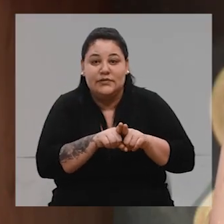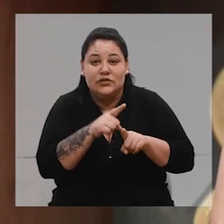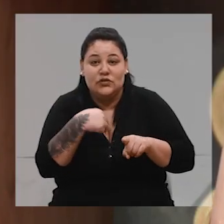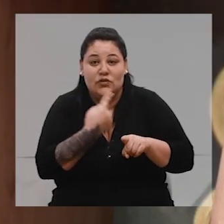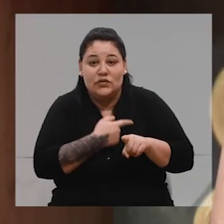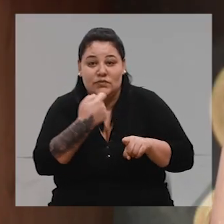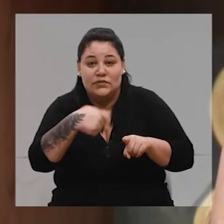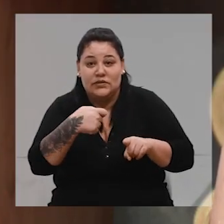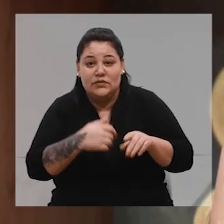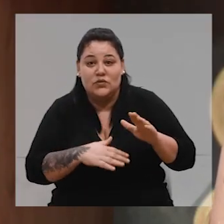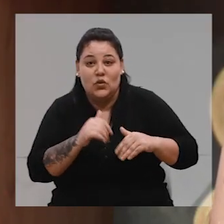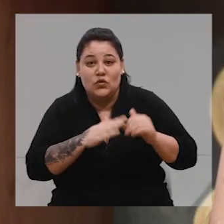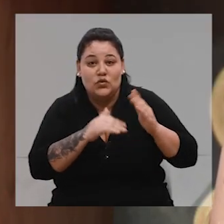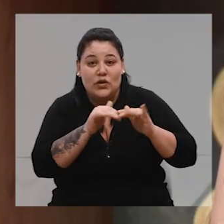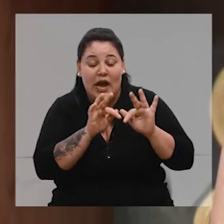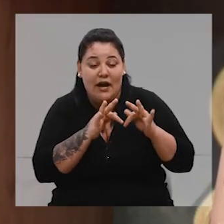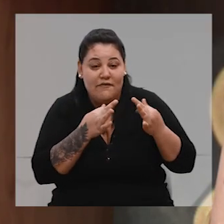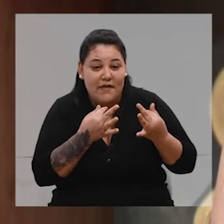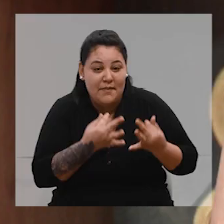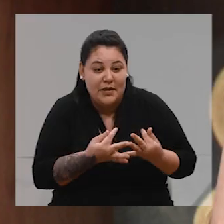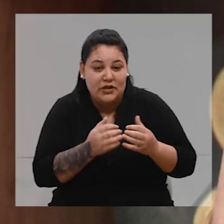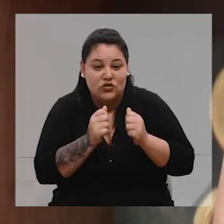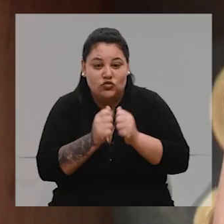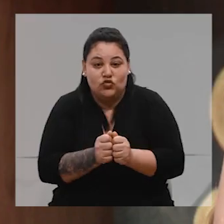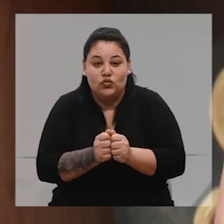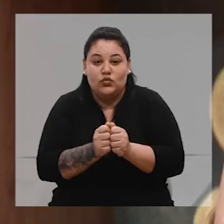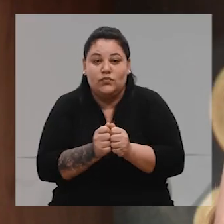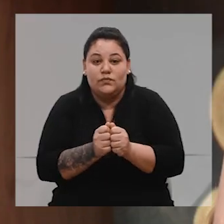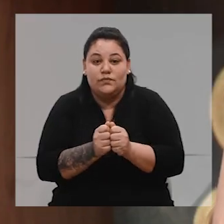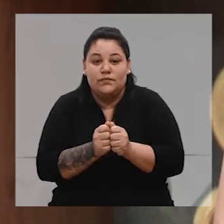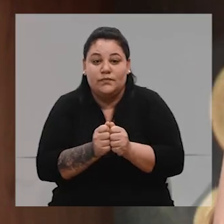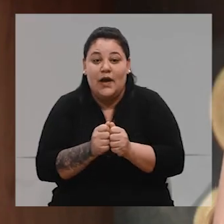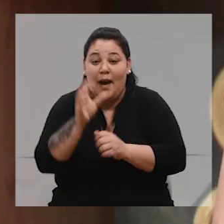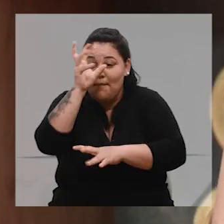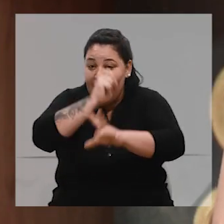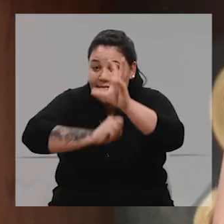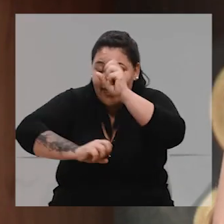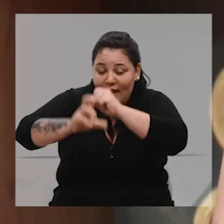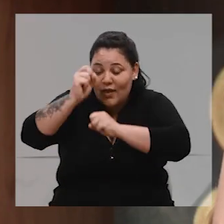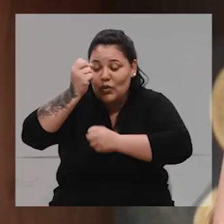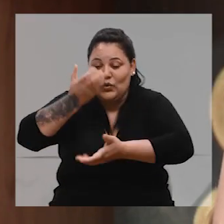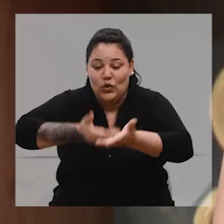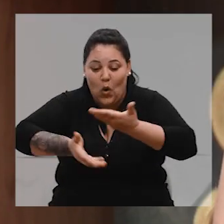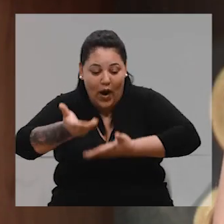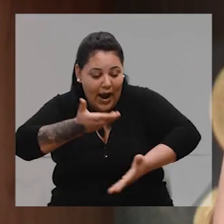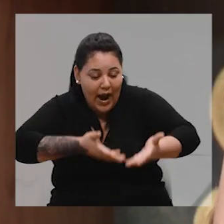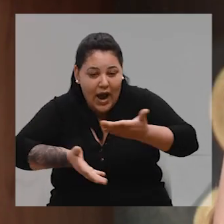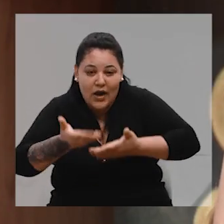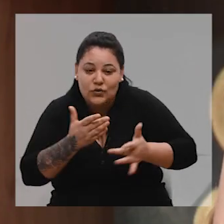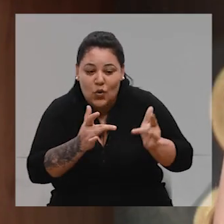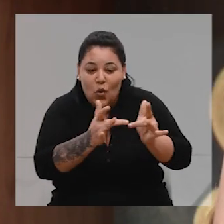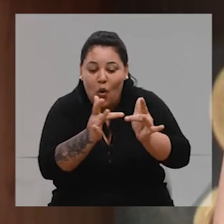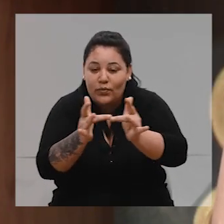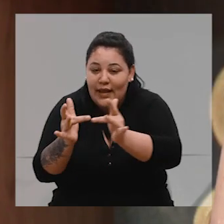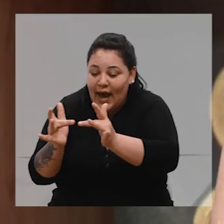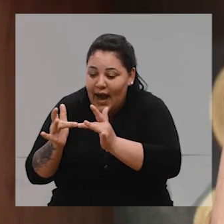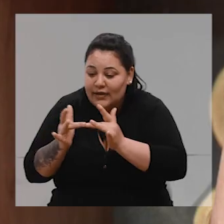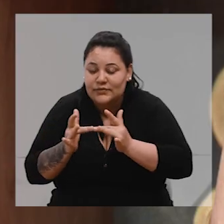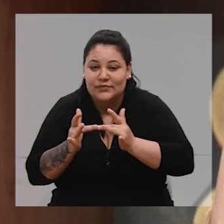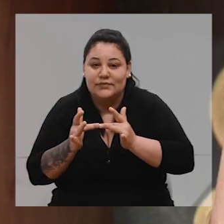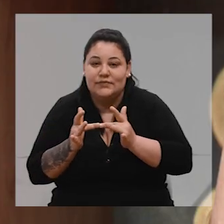principalmente, né? Que a gente tem que construir a família da gente com eles junto da gente, com eles aprendendo, com